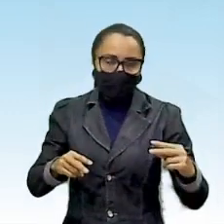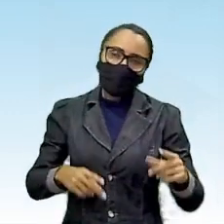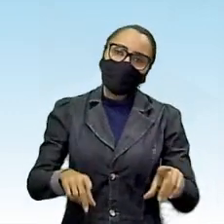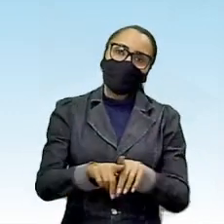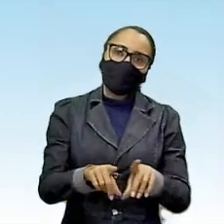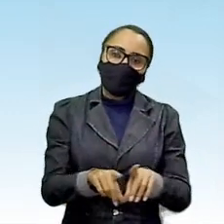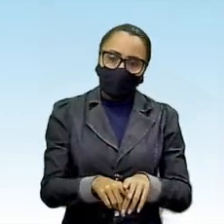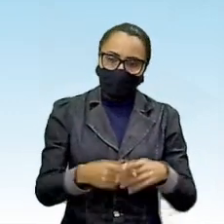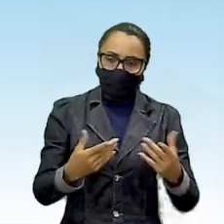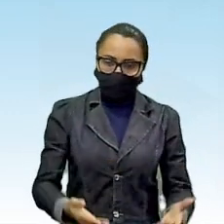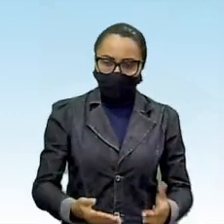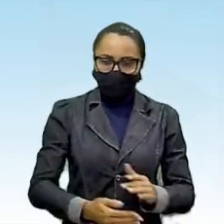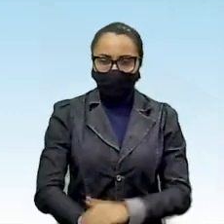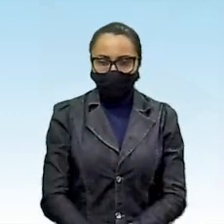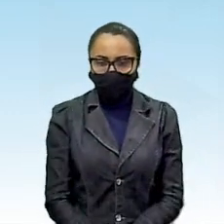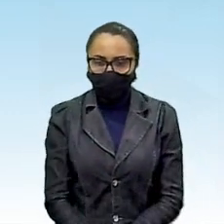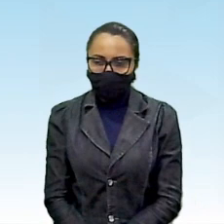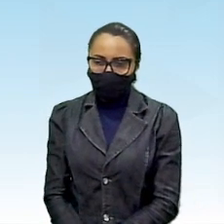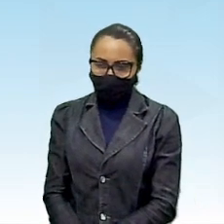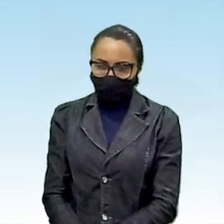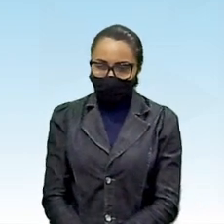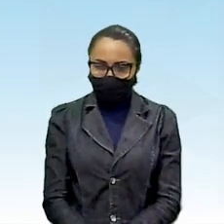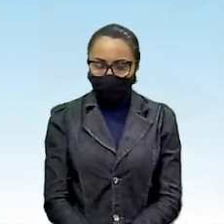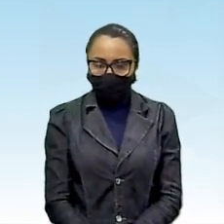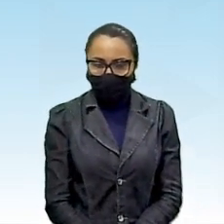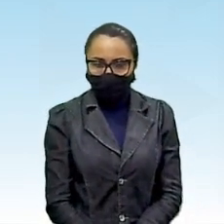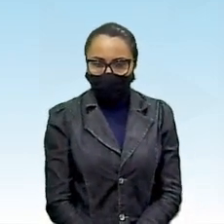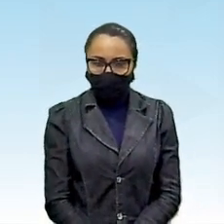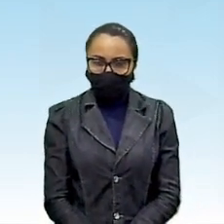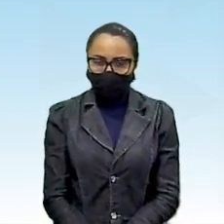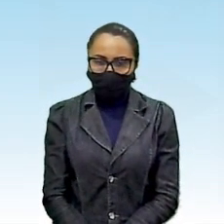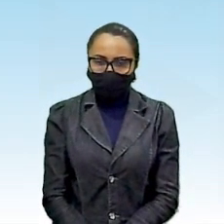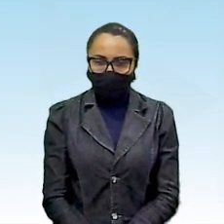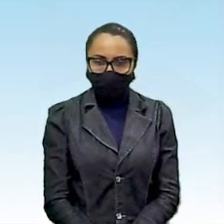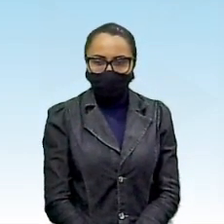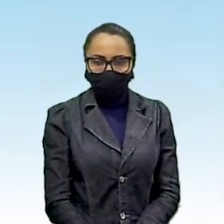EAD tomando um protagonismo, né, em relação às NRs.